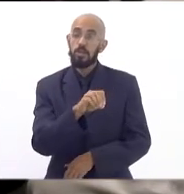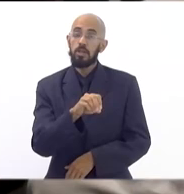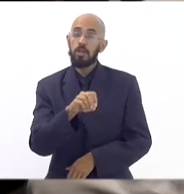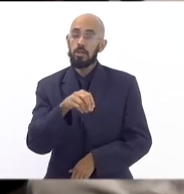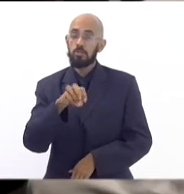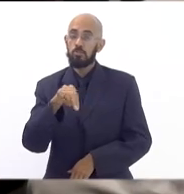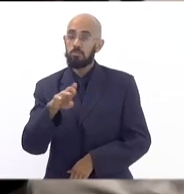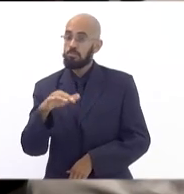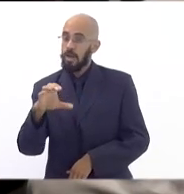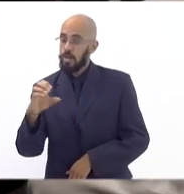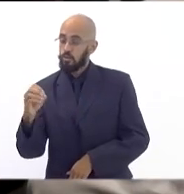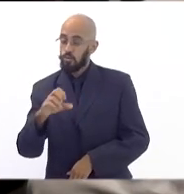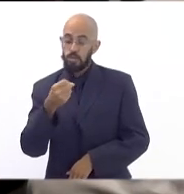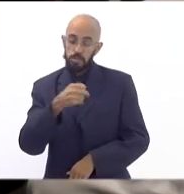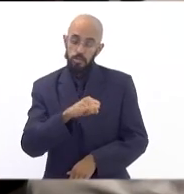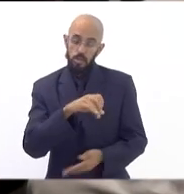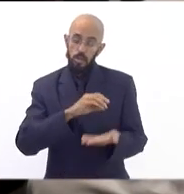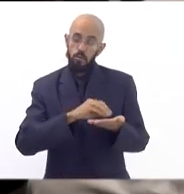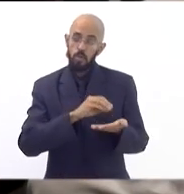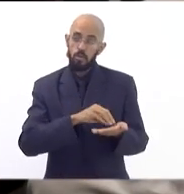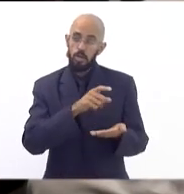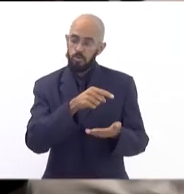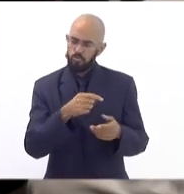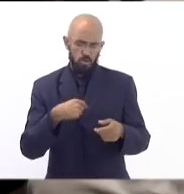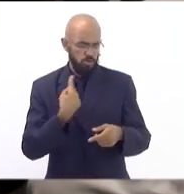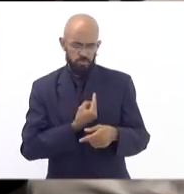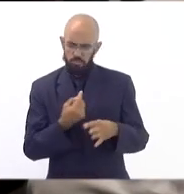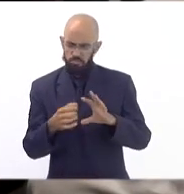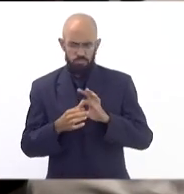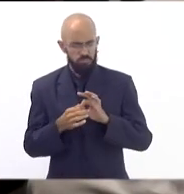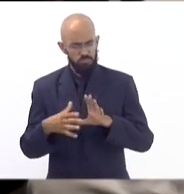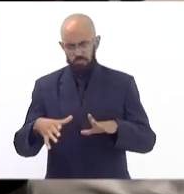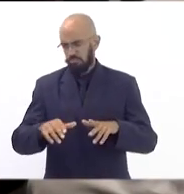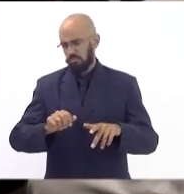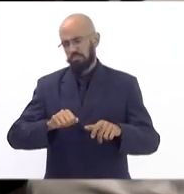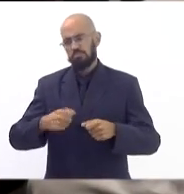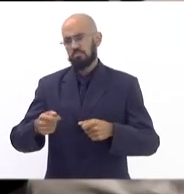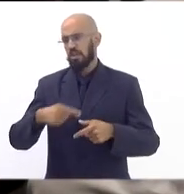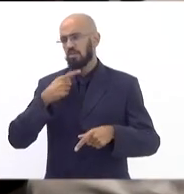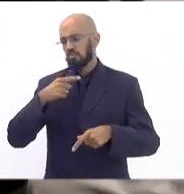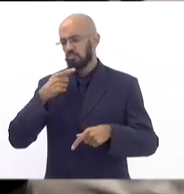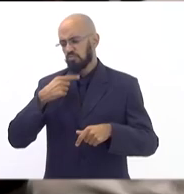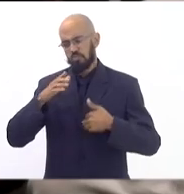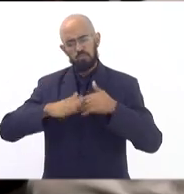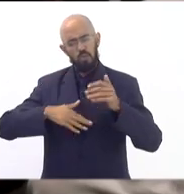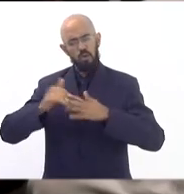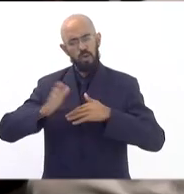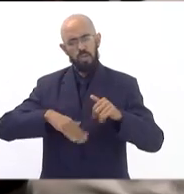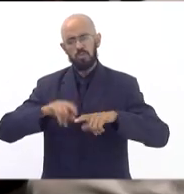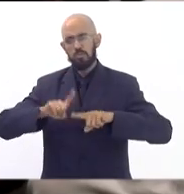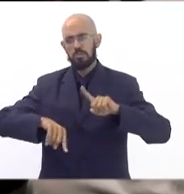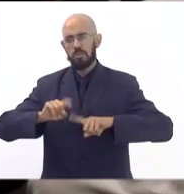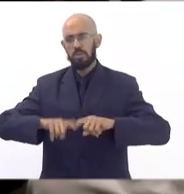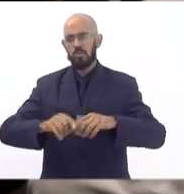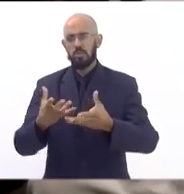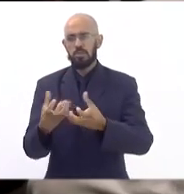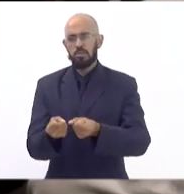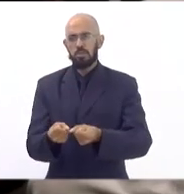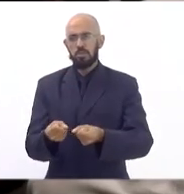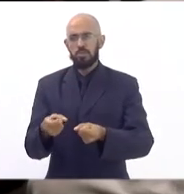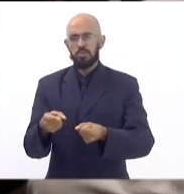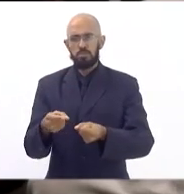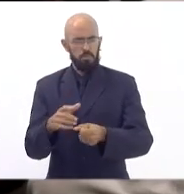o esteja faltando alguma coisa já nos colocamos a disposição para sanar qualquer dúvida sobre esse material recebido mas essa informação